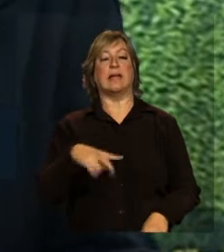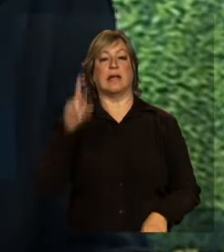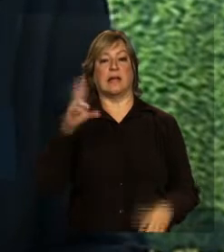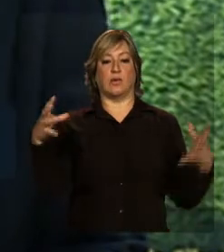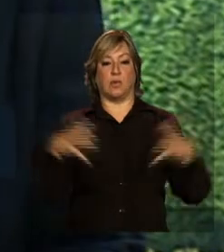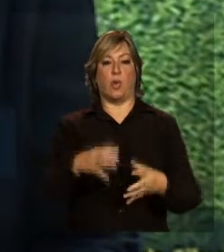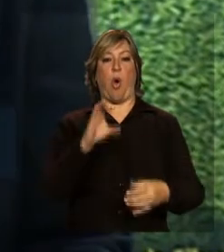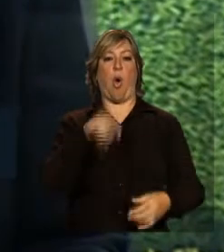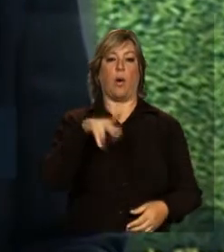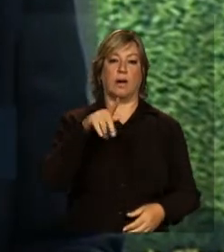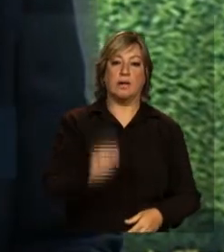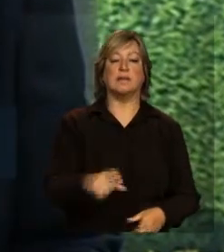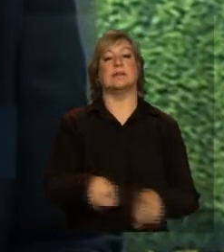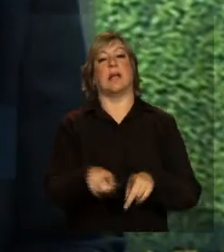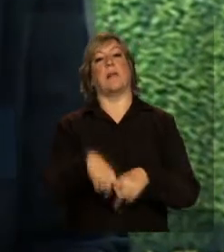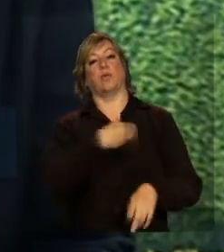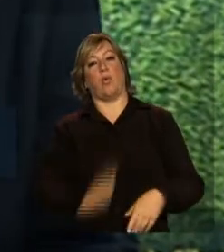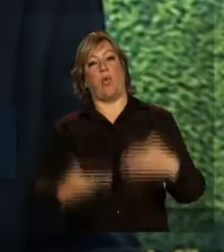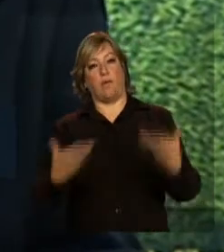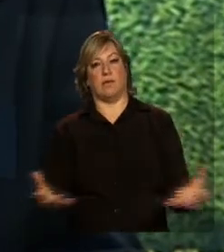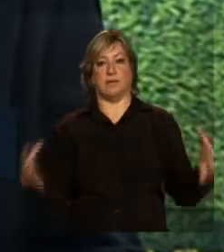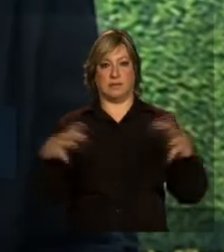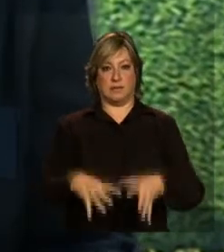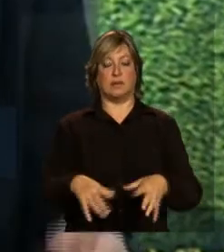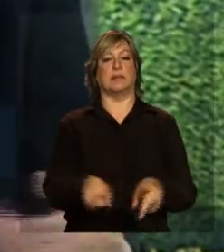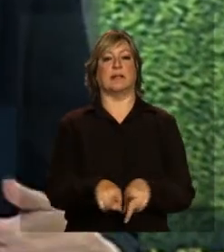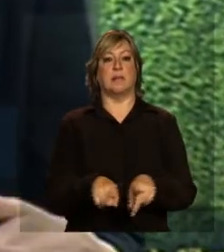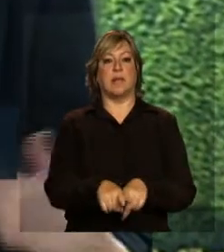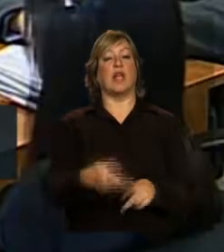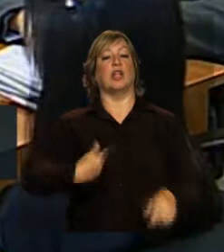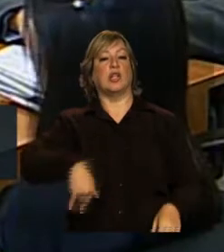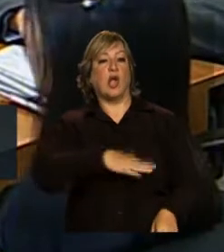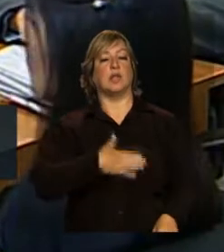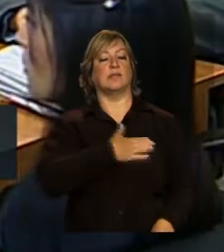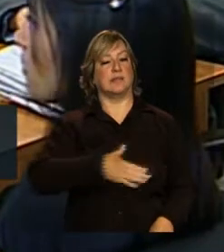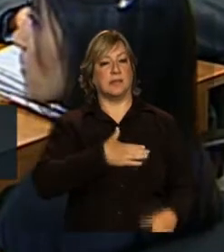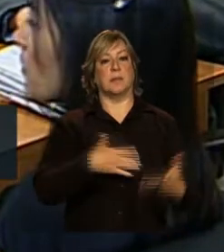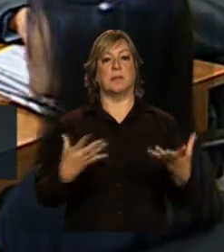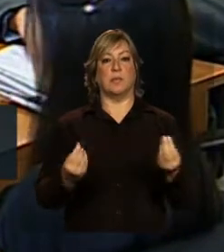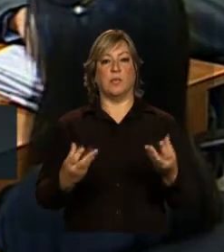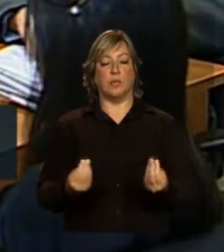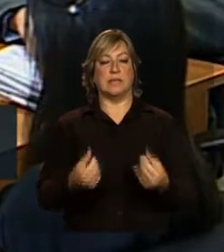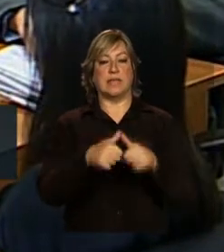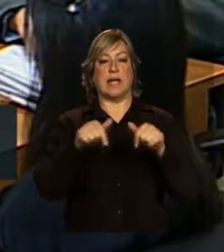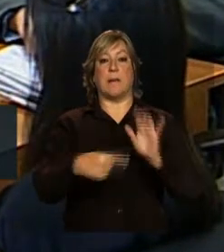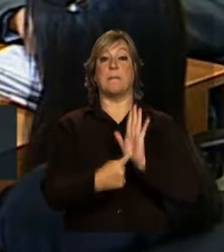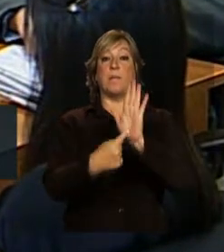não governamentais e governamentais, nós temos a honra também de estarmos apresentando este